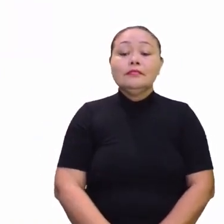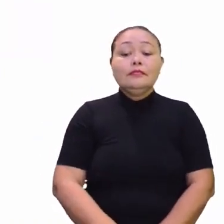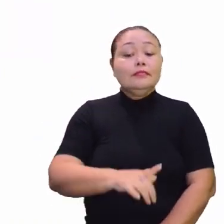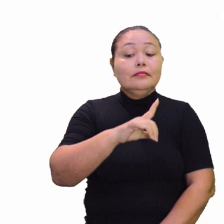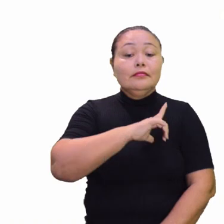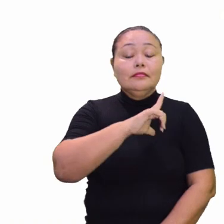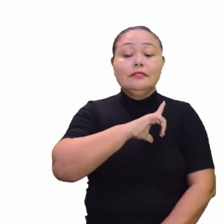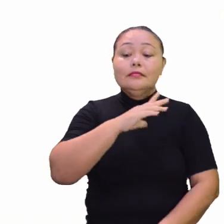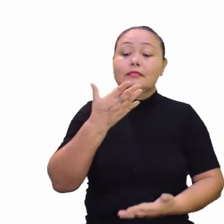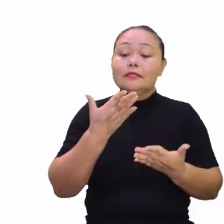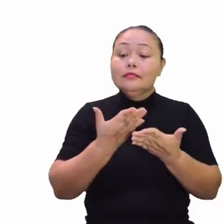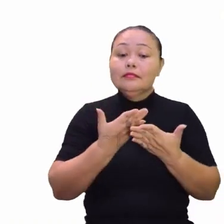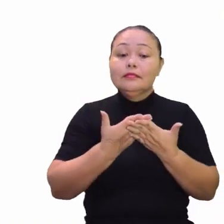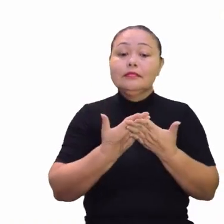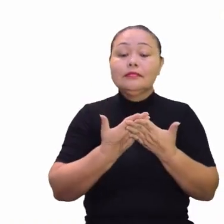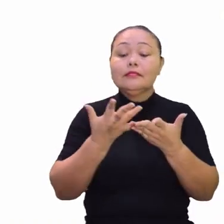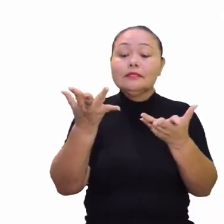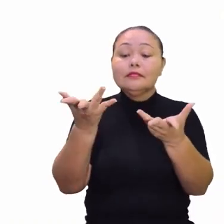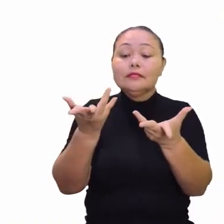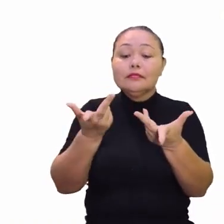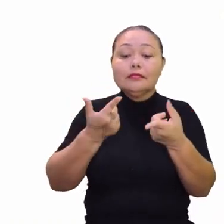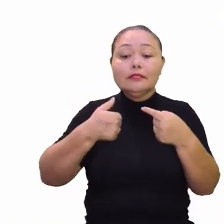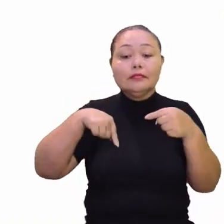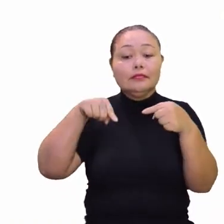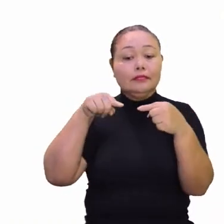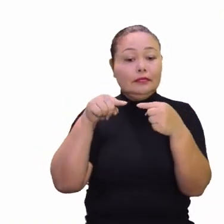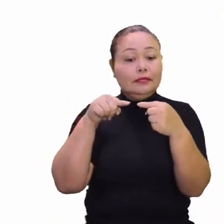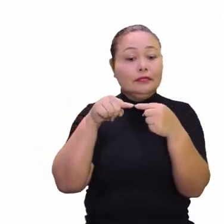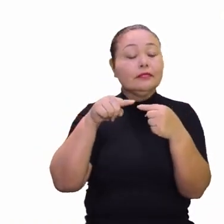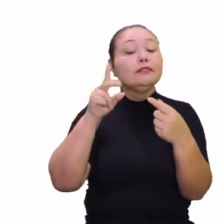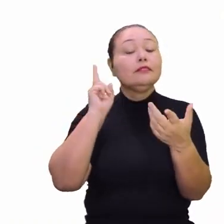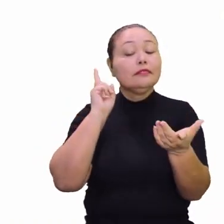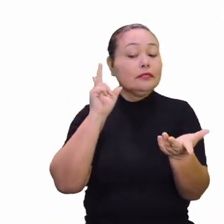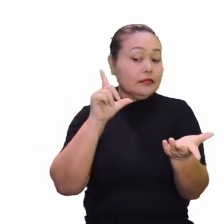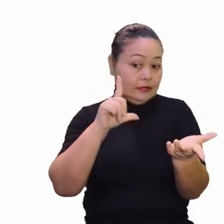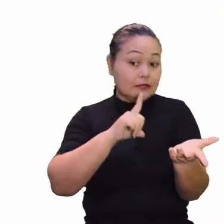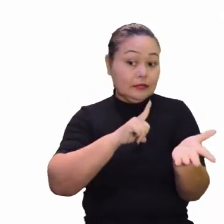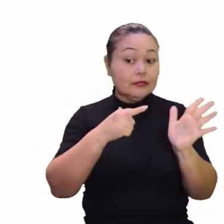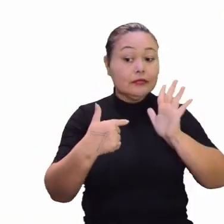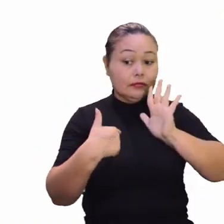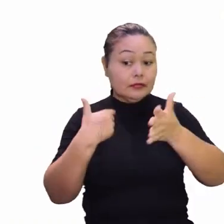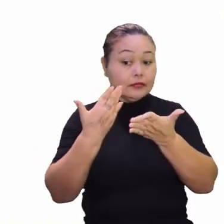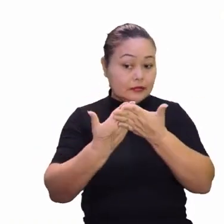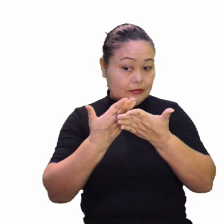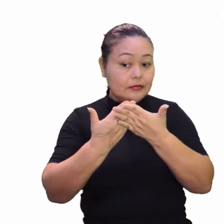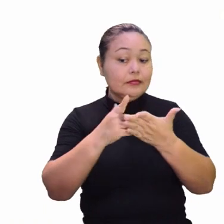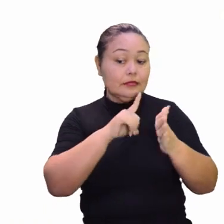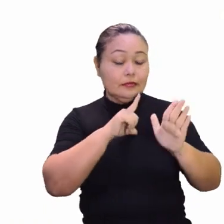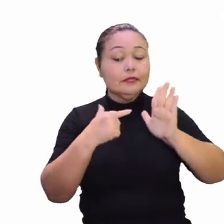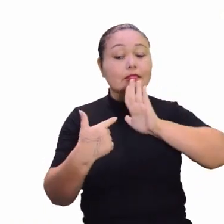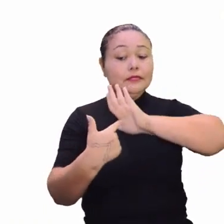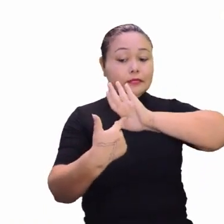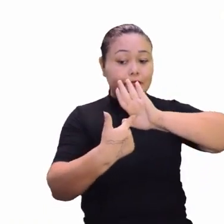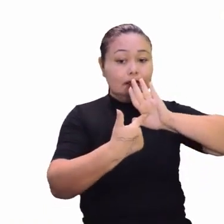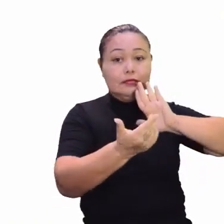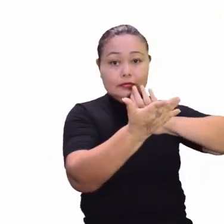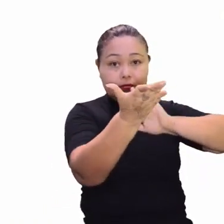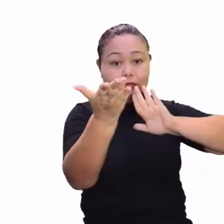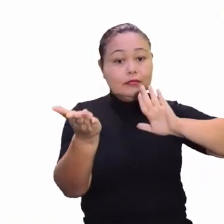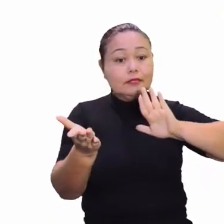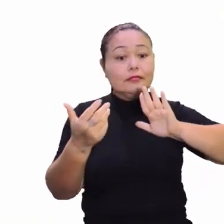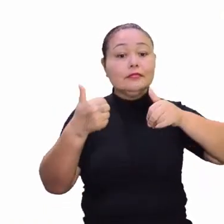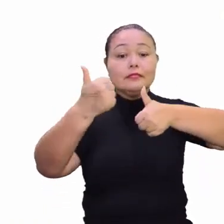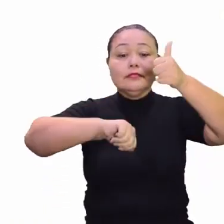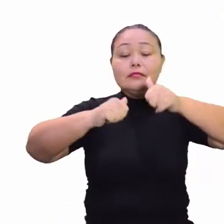E temos aí na aula de hoje a habilidade, que toda aula a gente apresenta para vocês, mas hoje a nossa habilidade